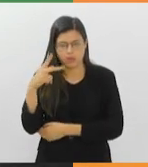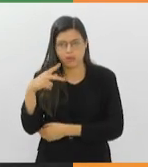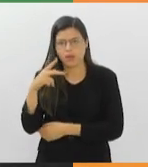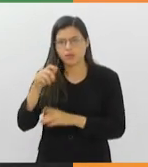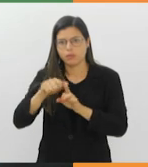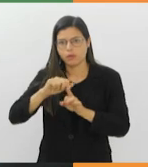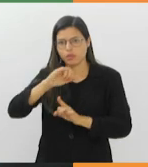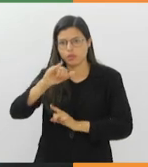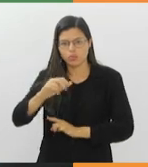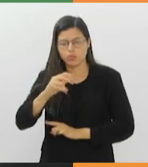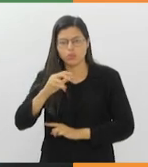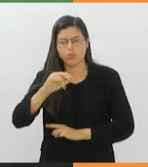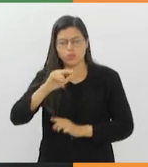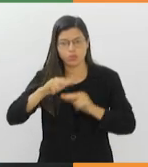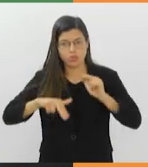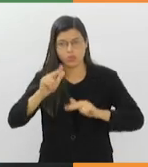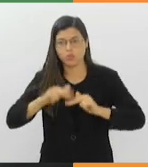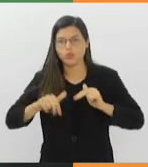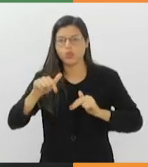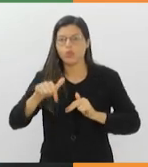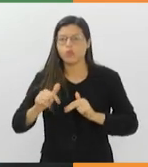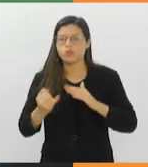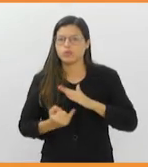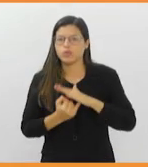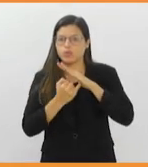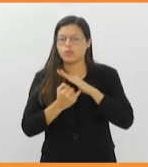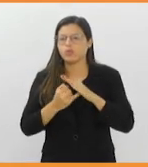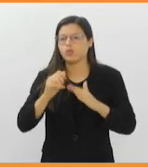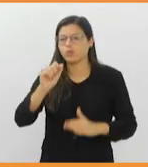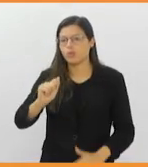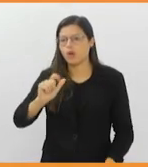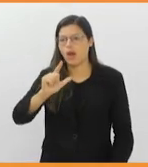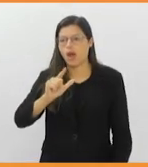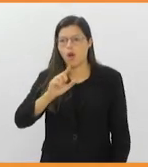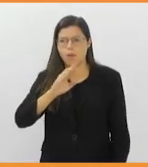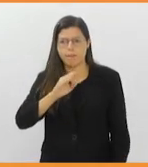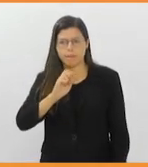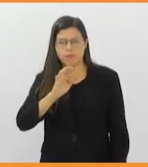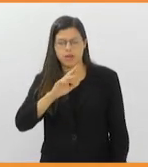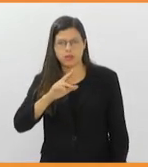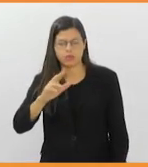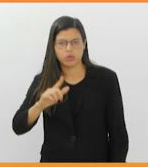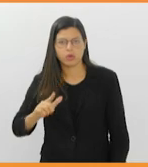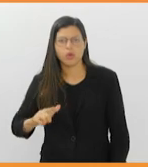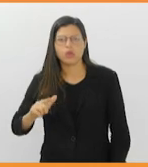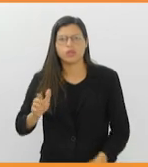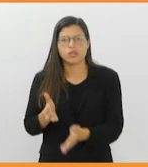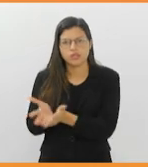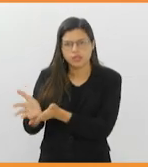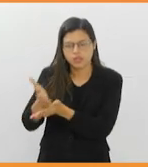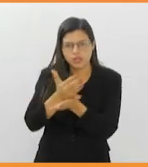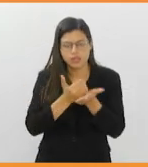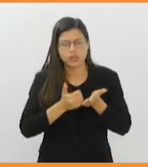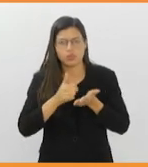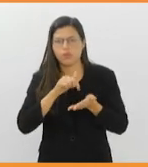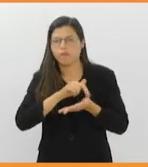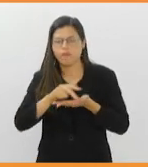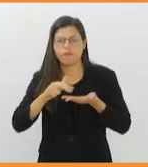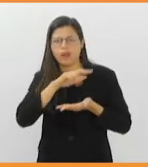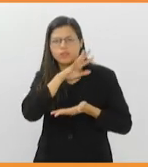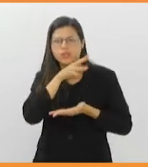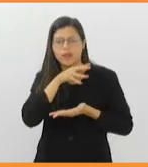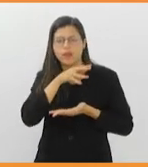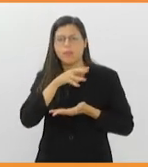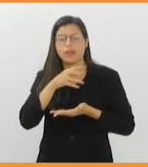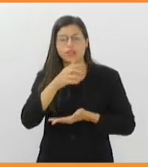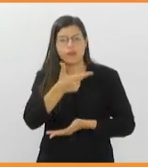Instituto Albatroz já resgatou 73 animais marinhos, sendo 28 vivos e 45 mortos. Deste total, 20